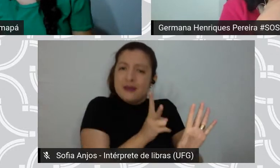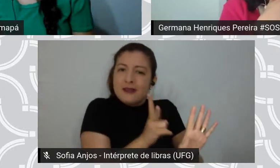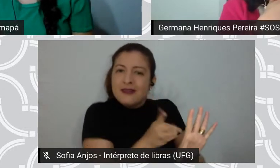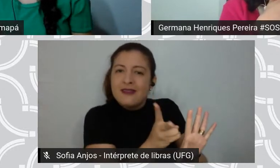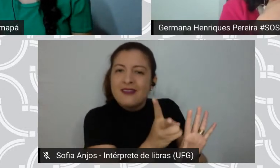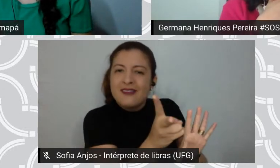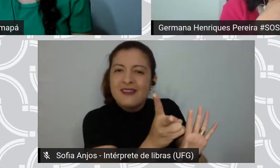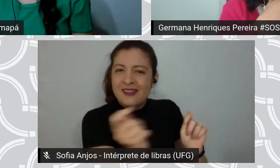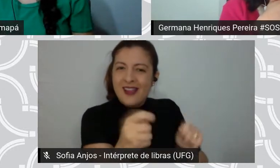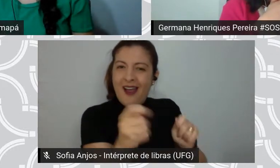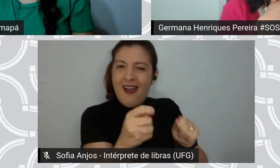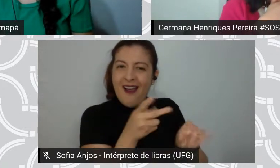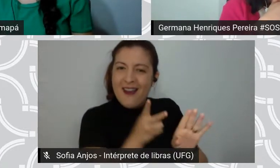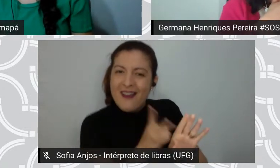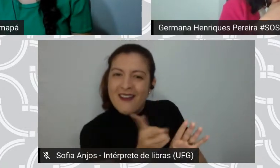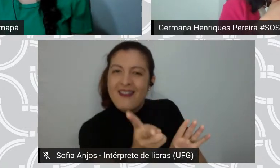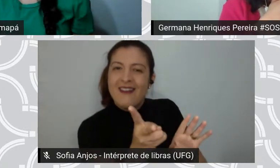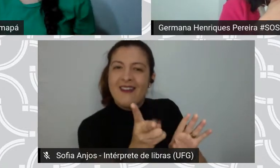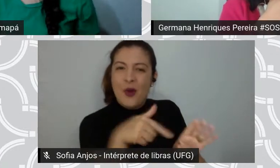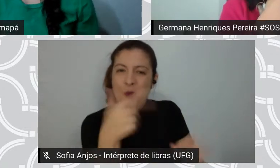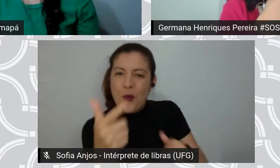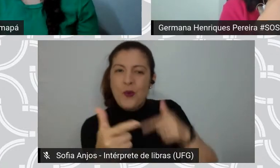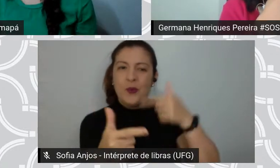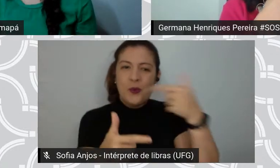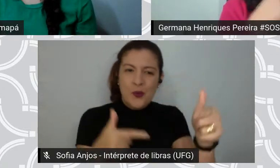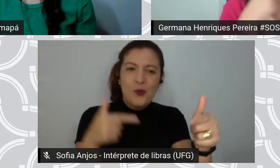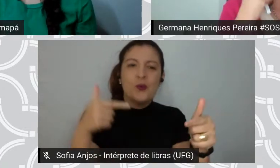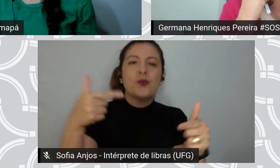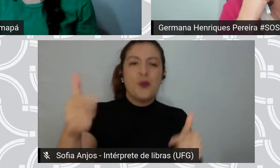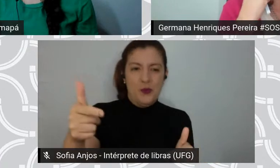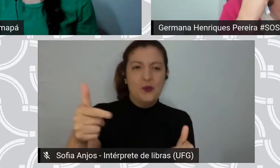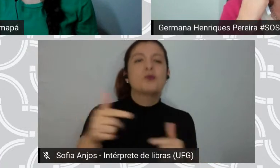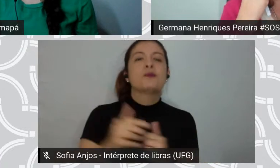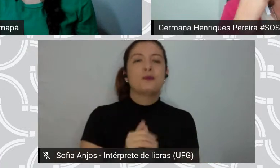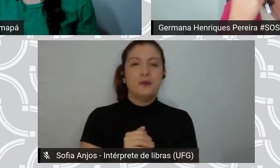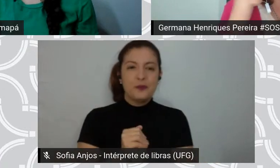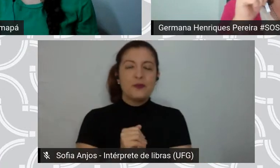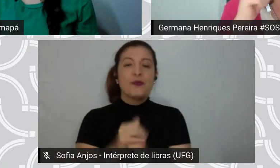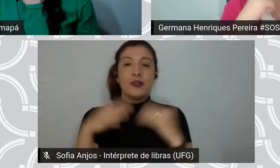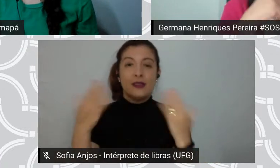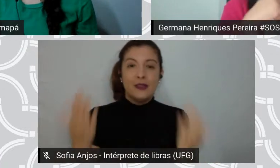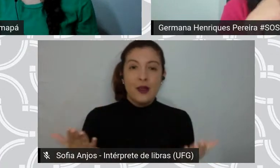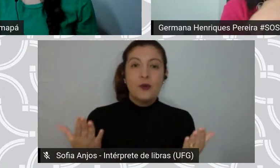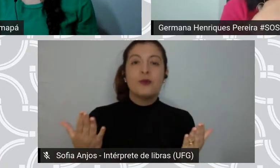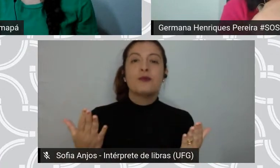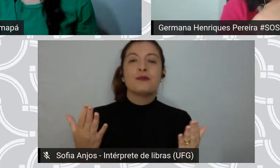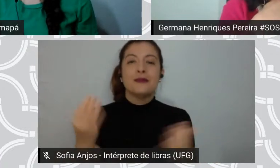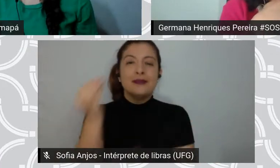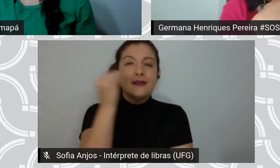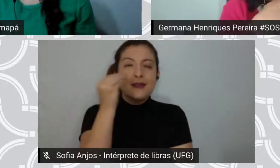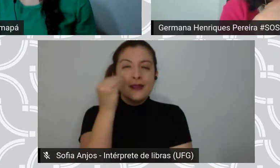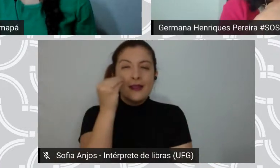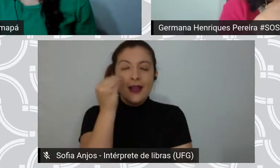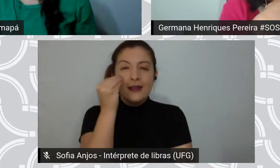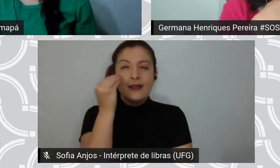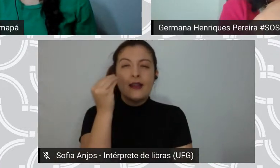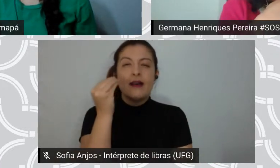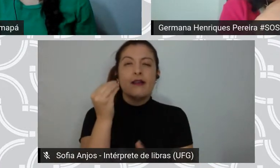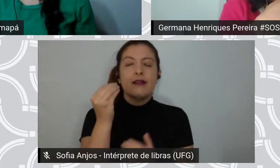procuram, muitas vezes, circunscrever uma matéria, circunscrever de uma maneira totalitária, né?